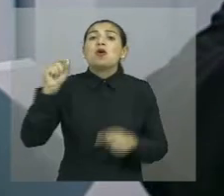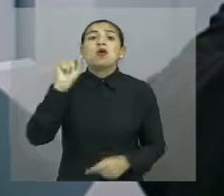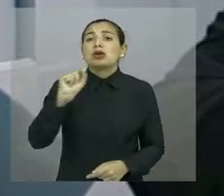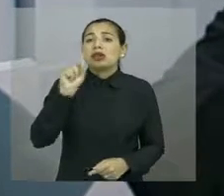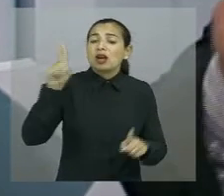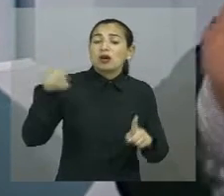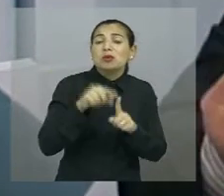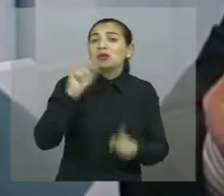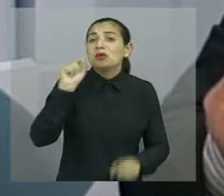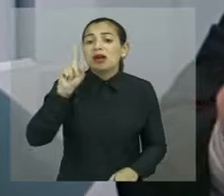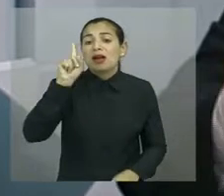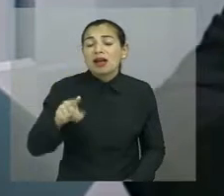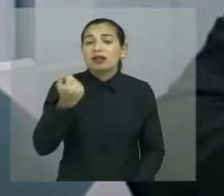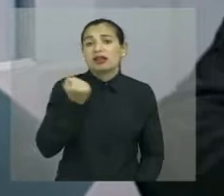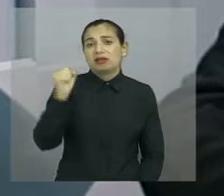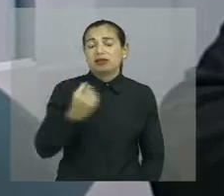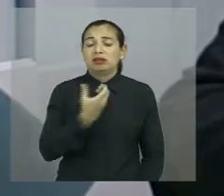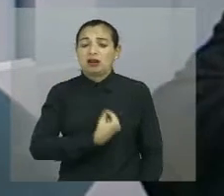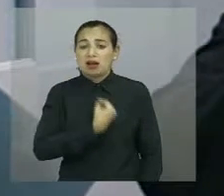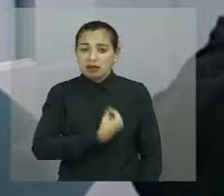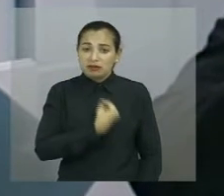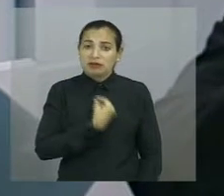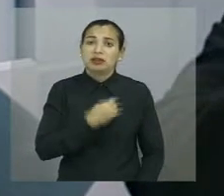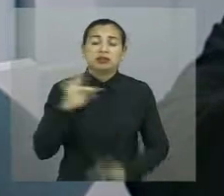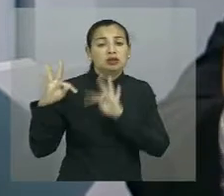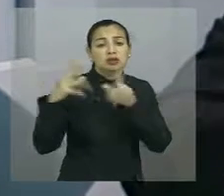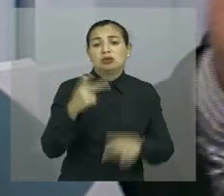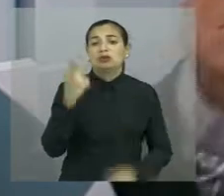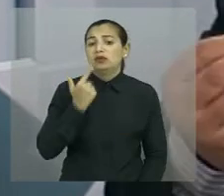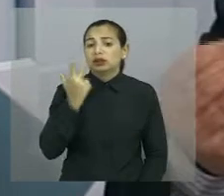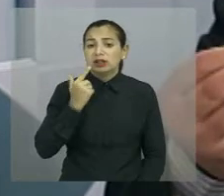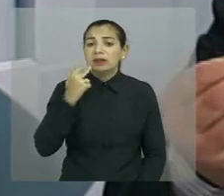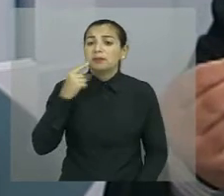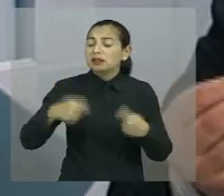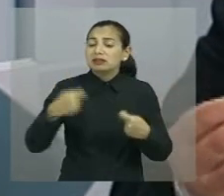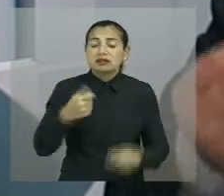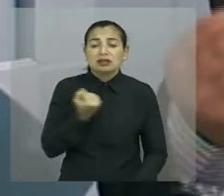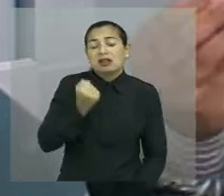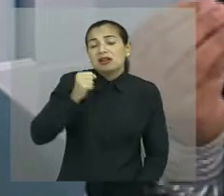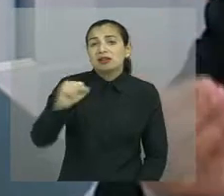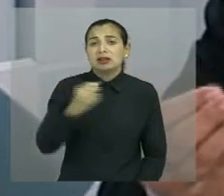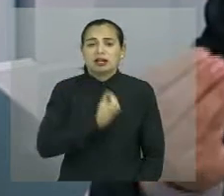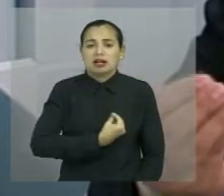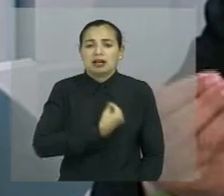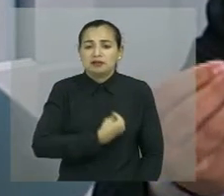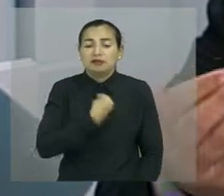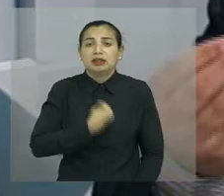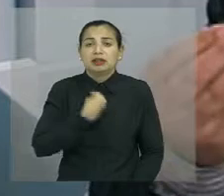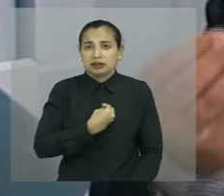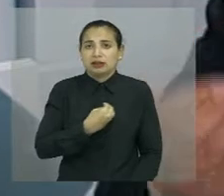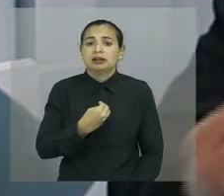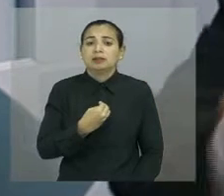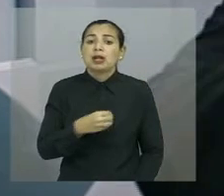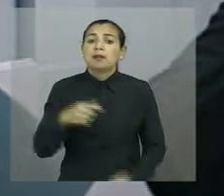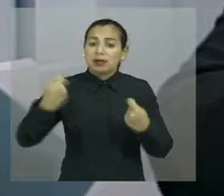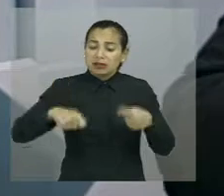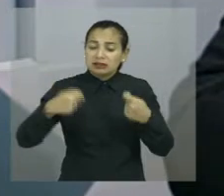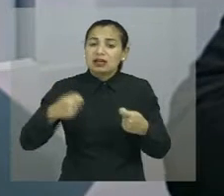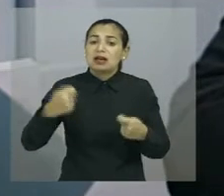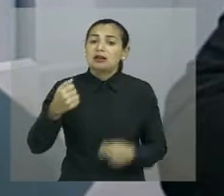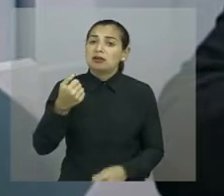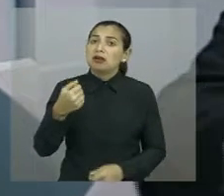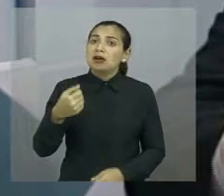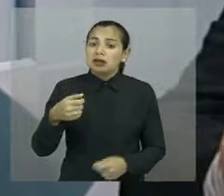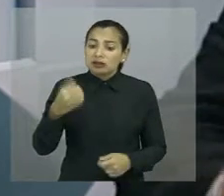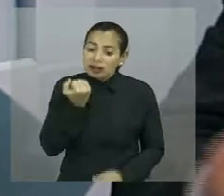uma vida melhor para todo fortalezense. Mas para que eu possa defender uma vida melhor para o fortalezense, primeiro nós precisamos defender que